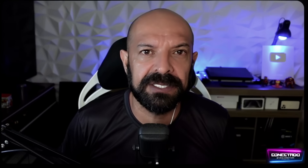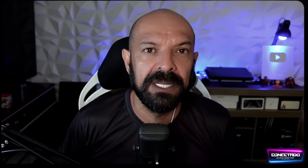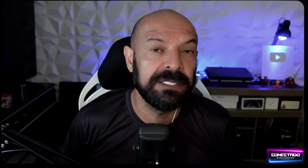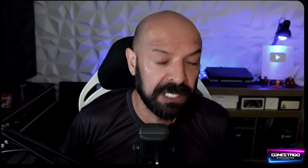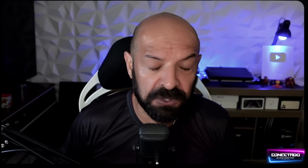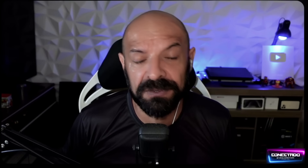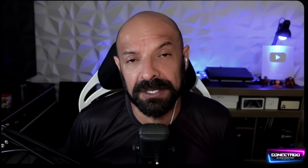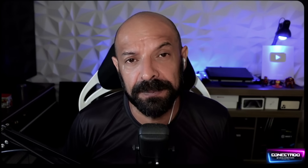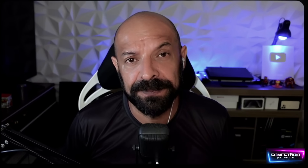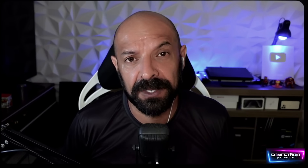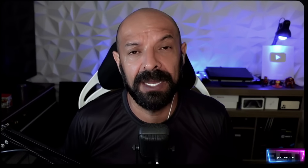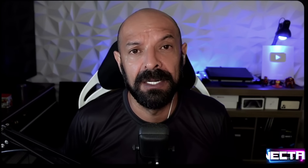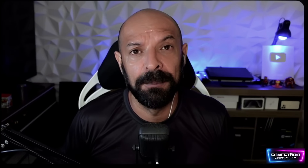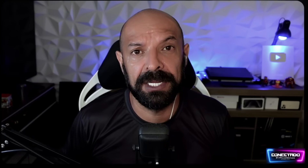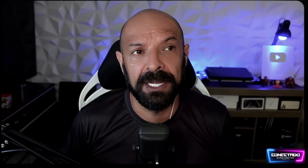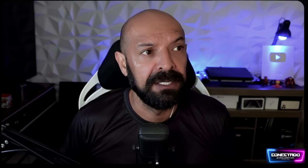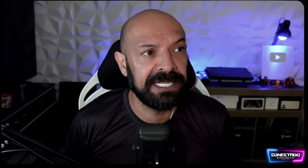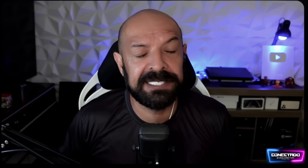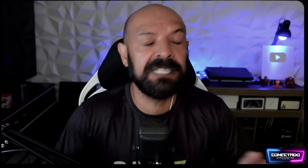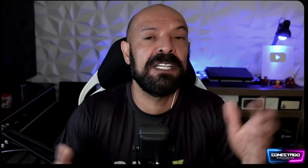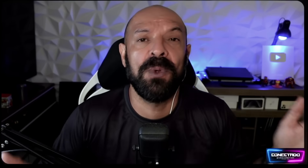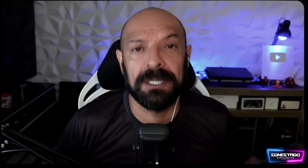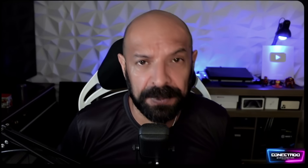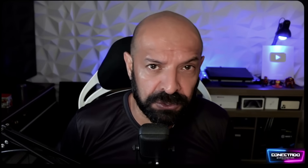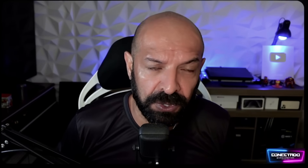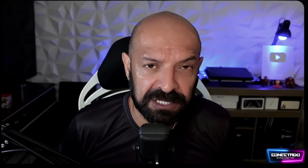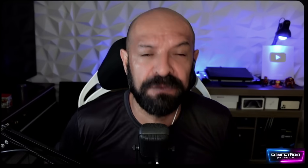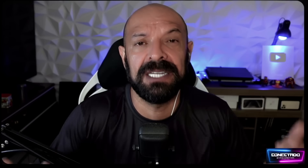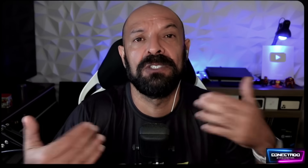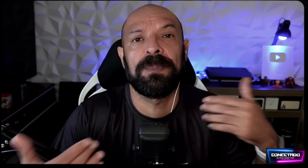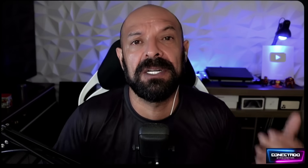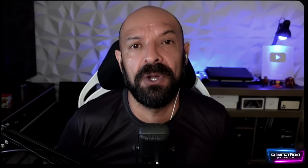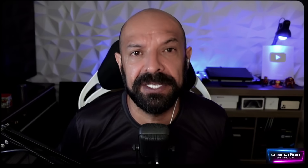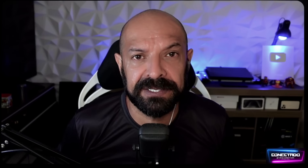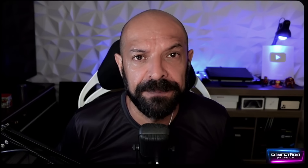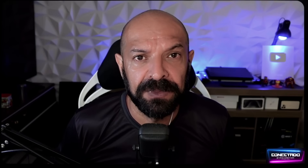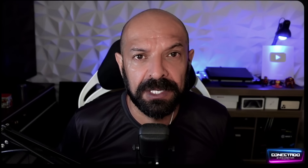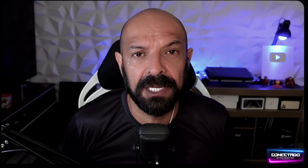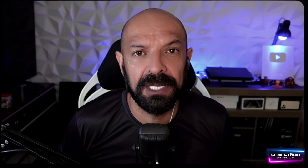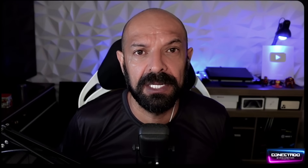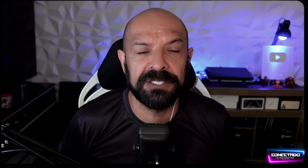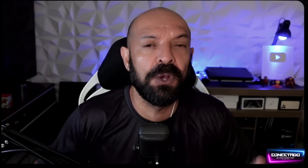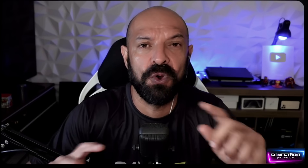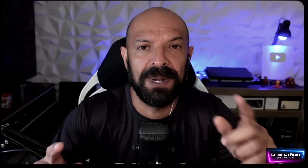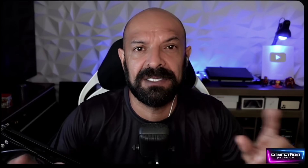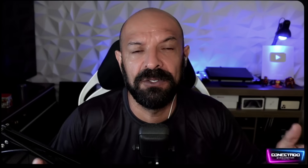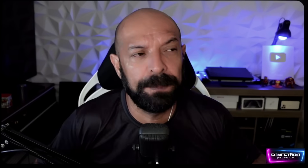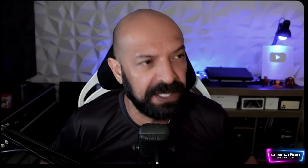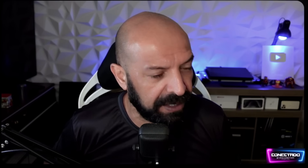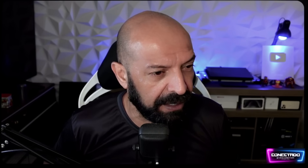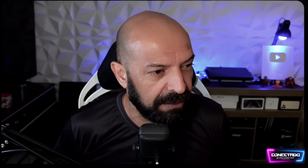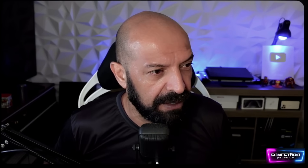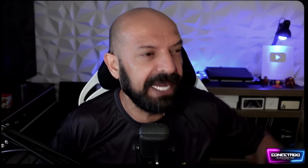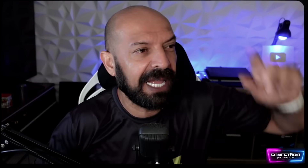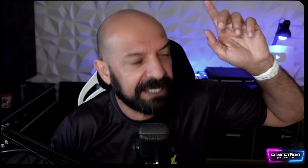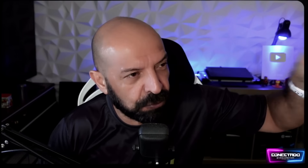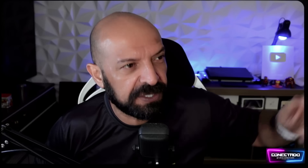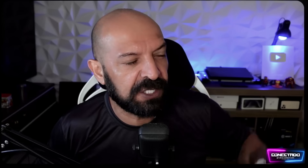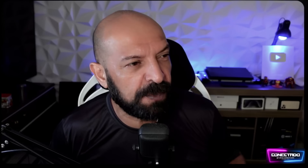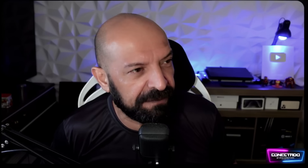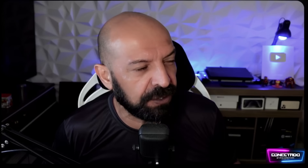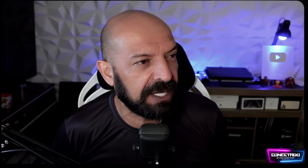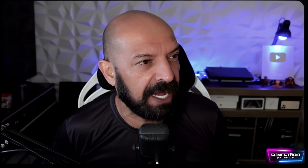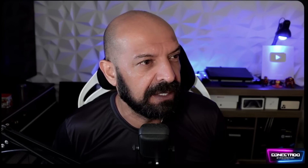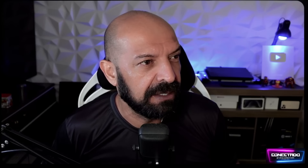isso que nós estamos vendo, né? Porque tem 150 pessoas falando para nós que estão combatendo o PT. Aí lá